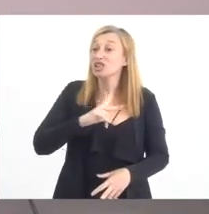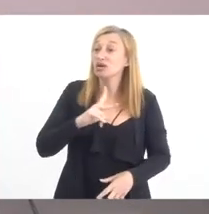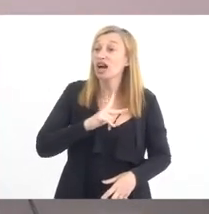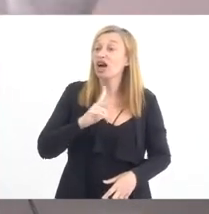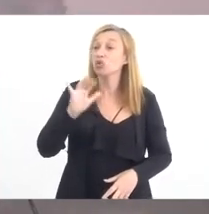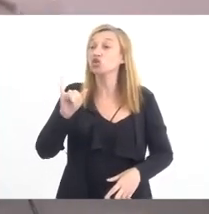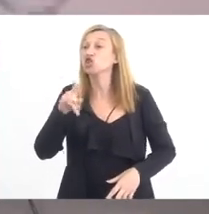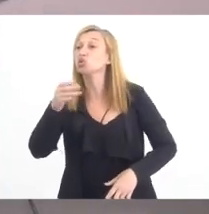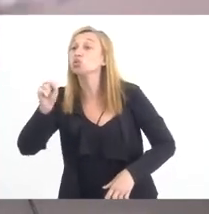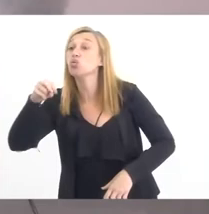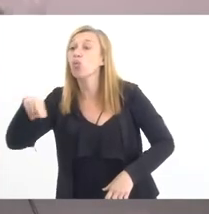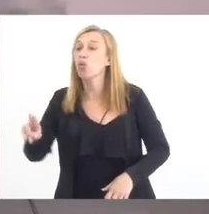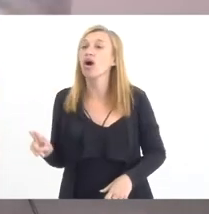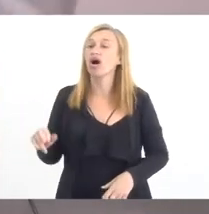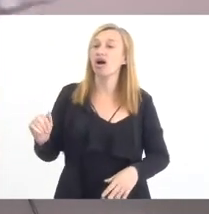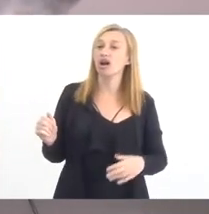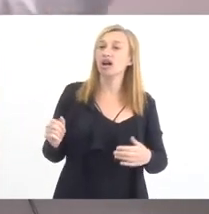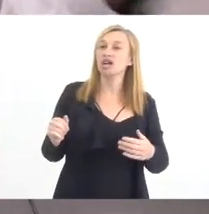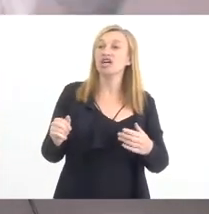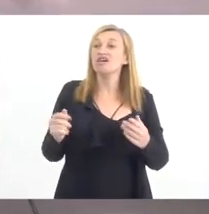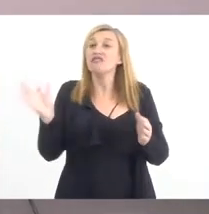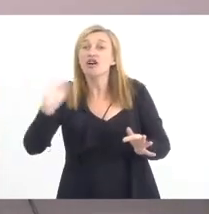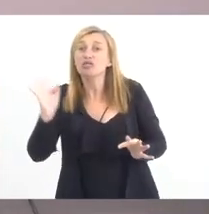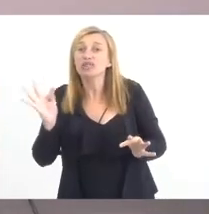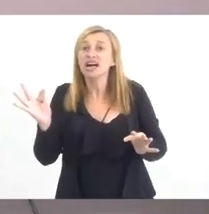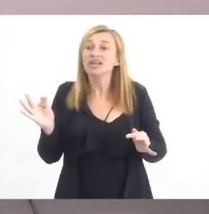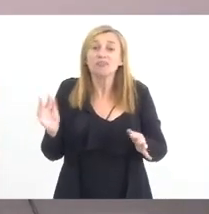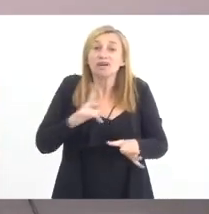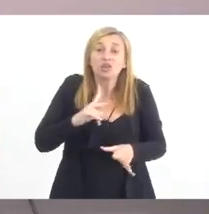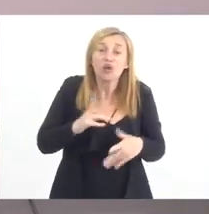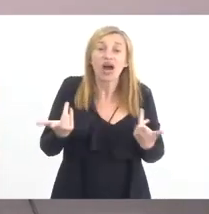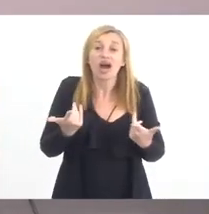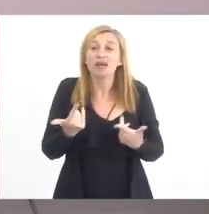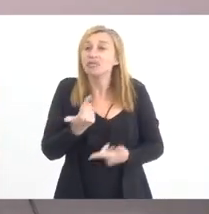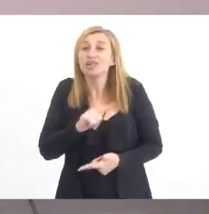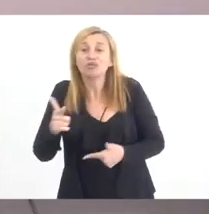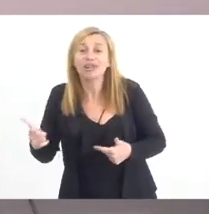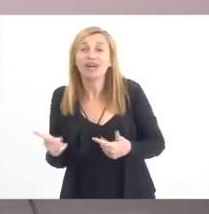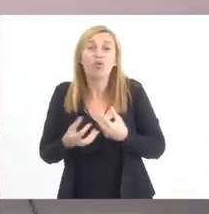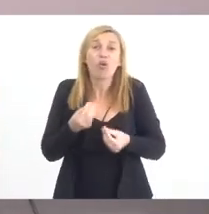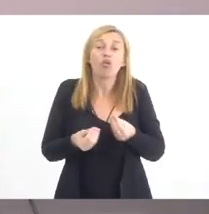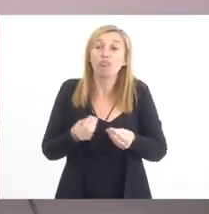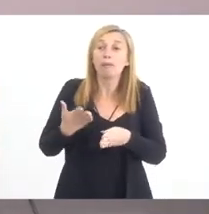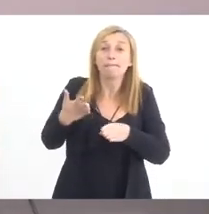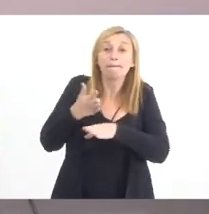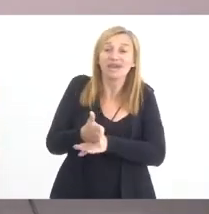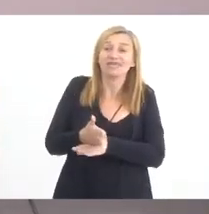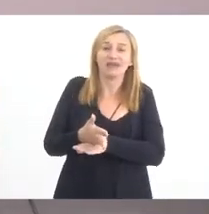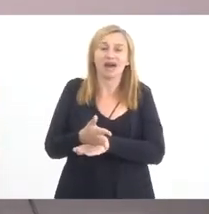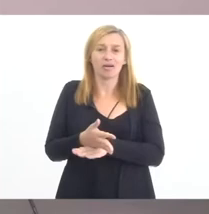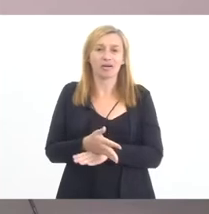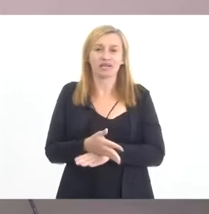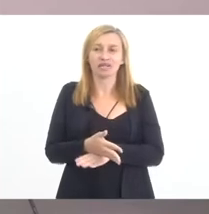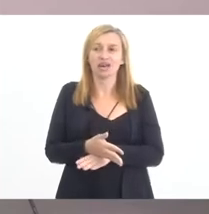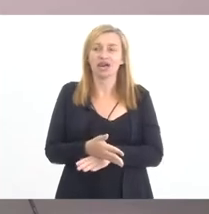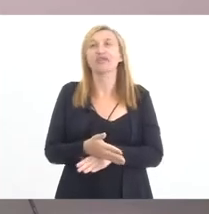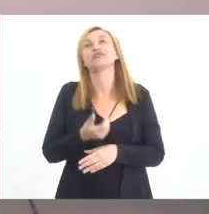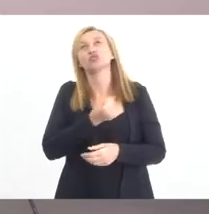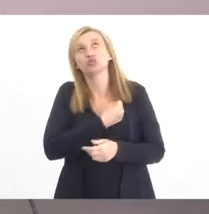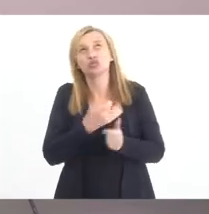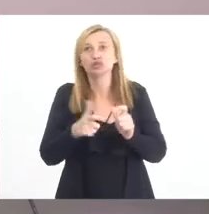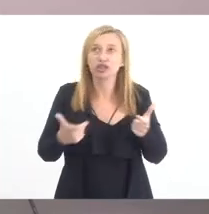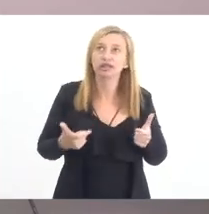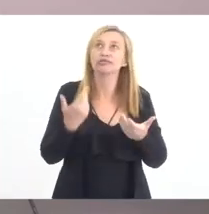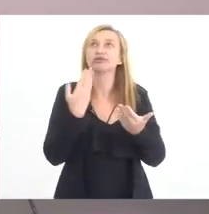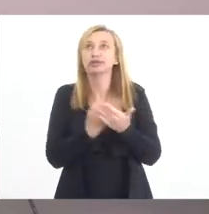Unisuan, é não sei o quê, é Cândido Mendes, é faculdade particular, porque não conseguem passar. Por quê? Porque a maioria dos alunos